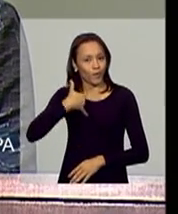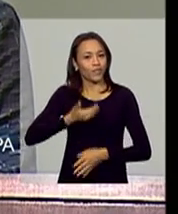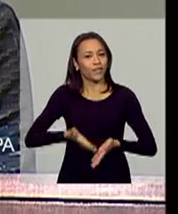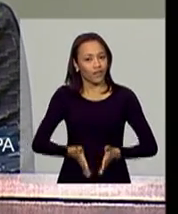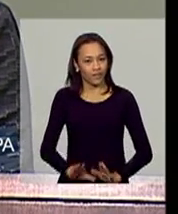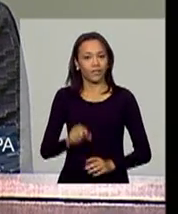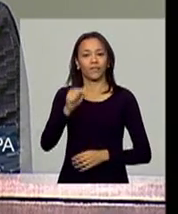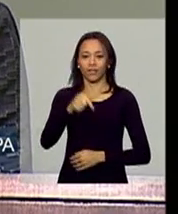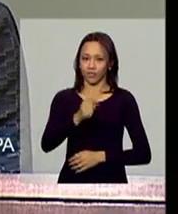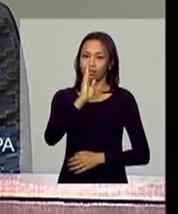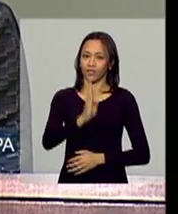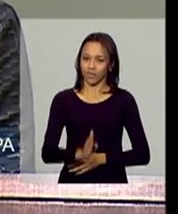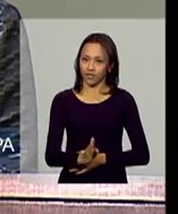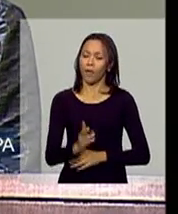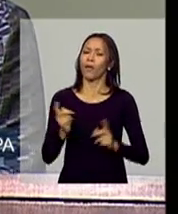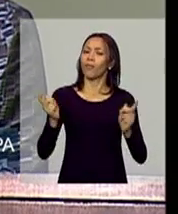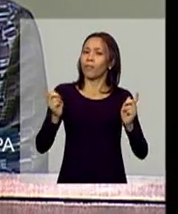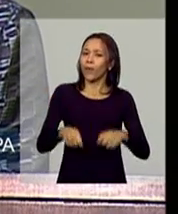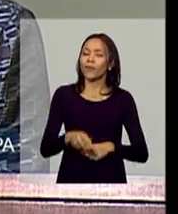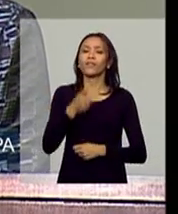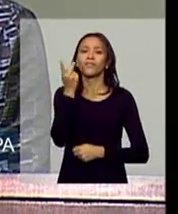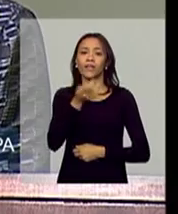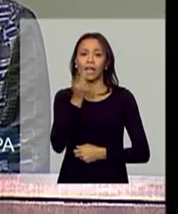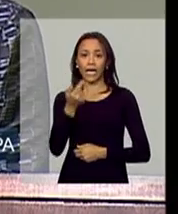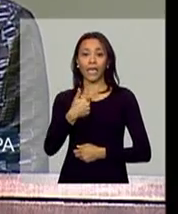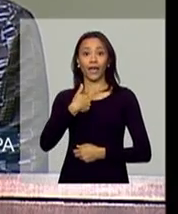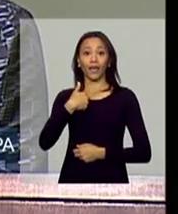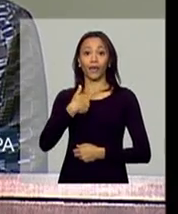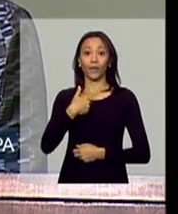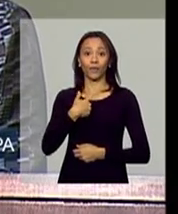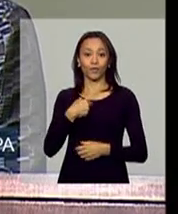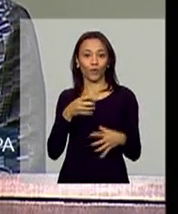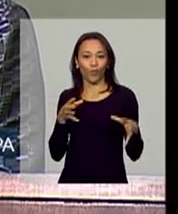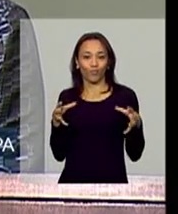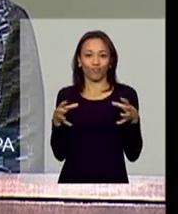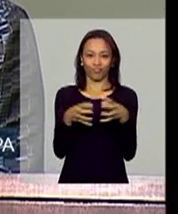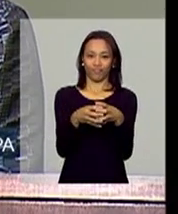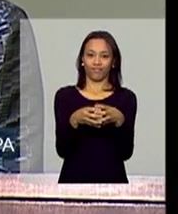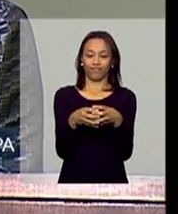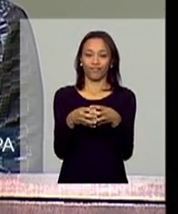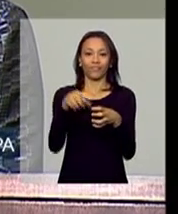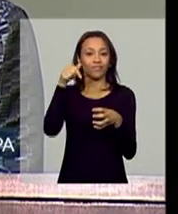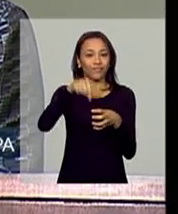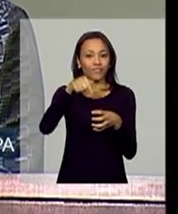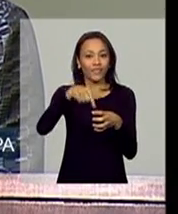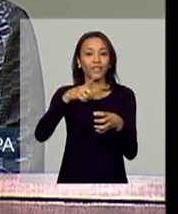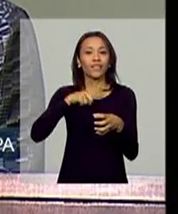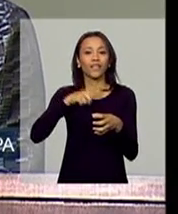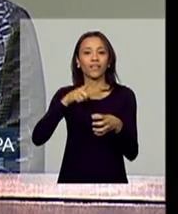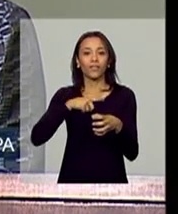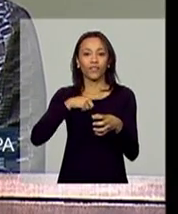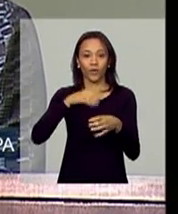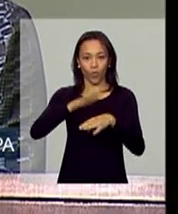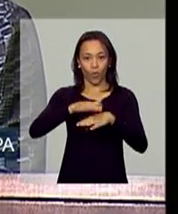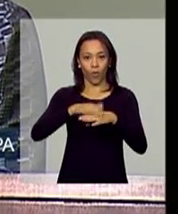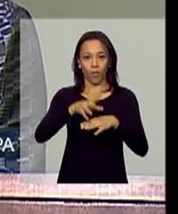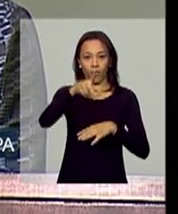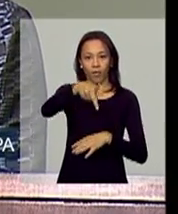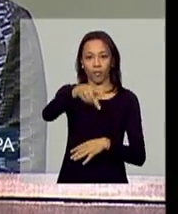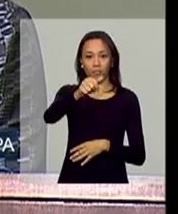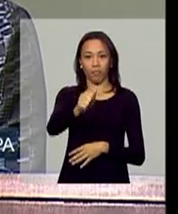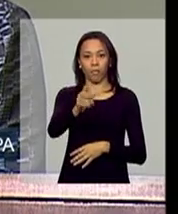brasileiros. Poderão dizer que pertencem à turma que teve como patrono esta